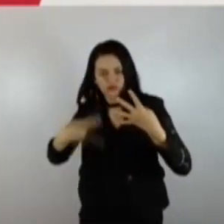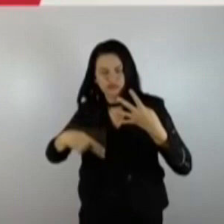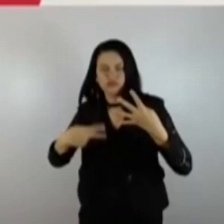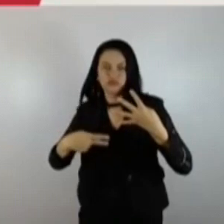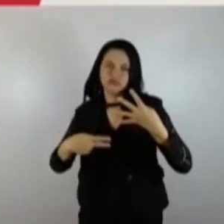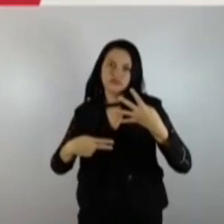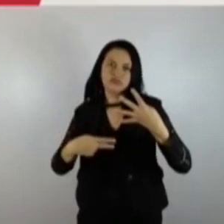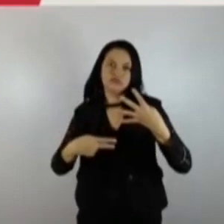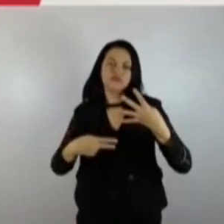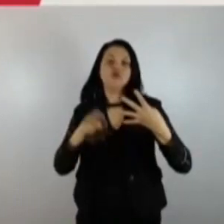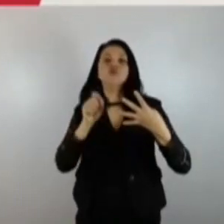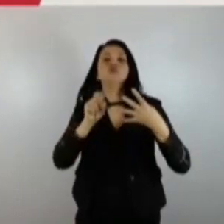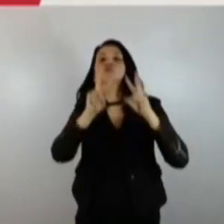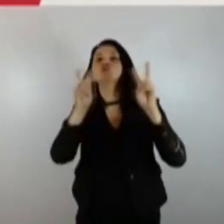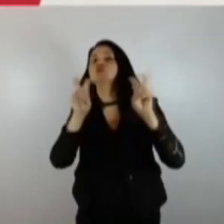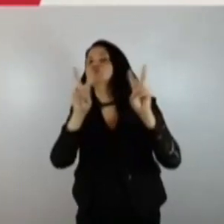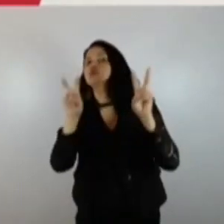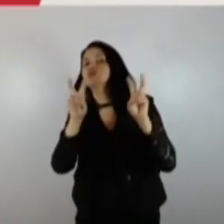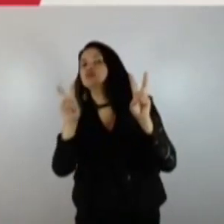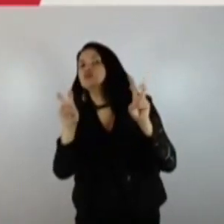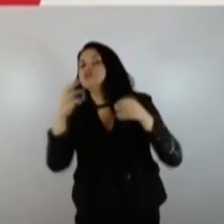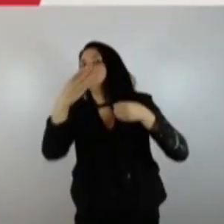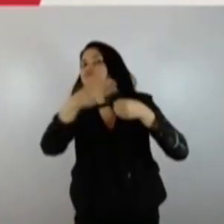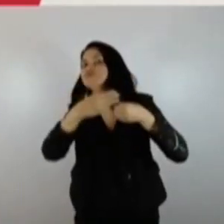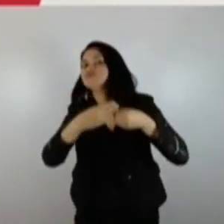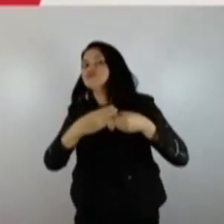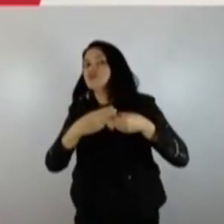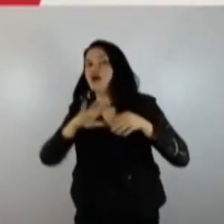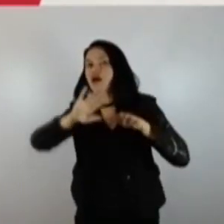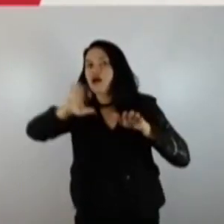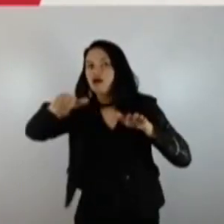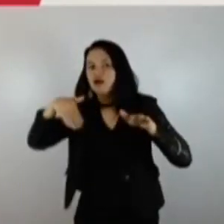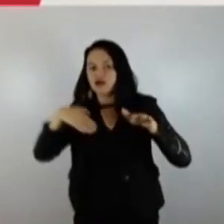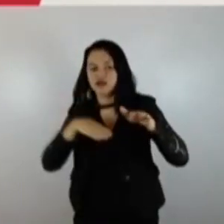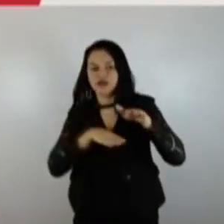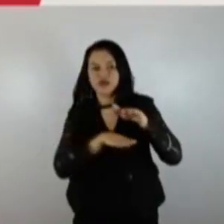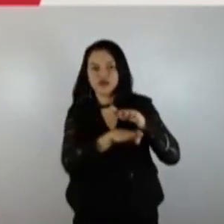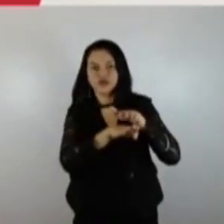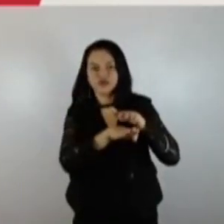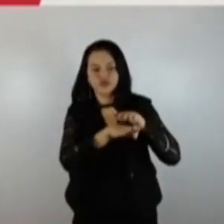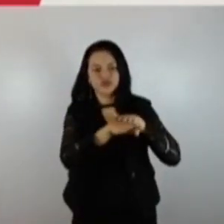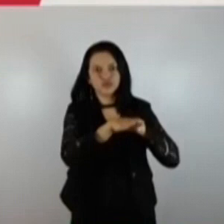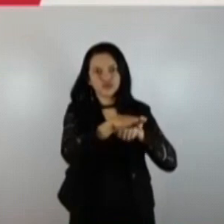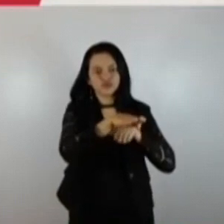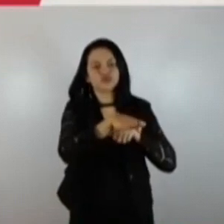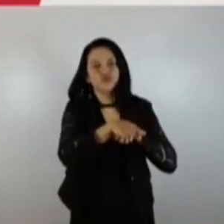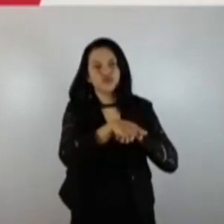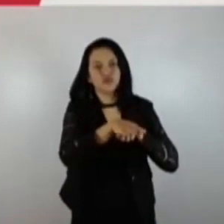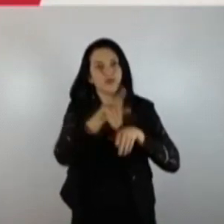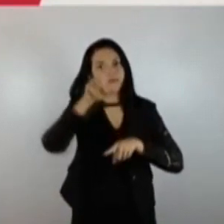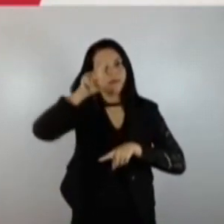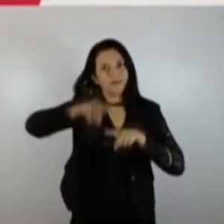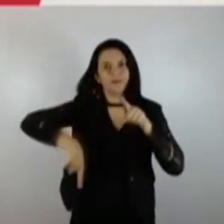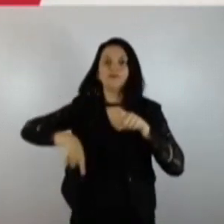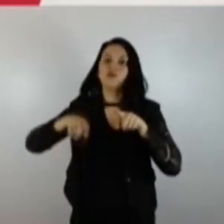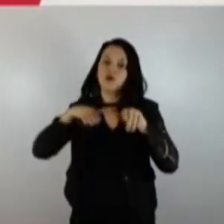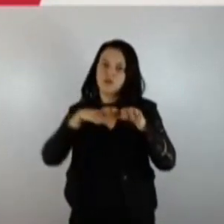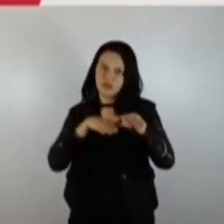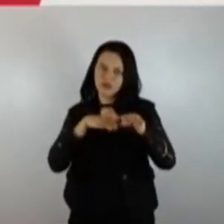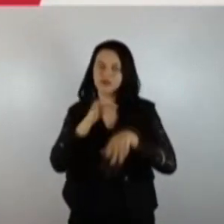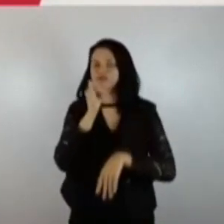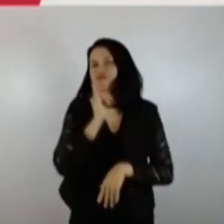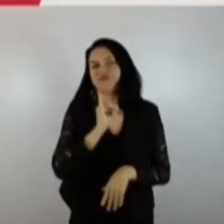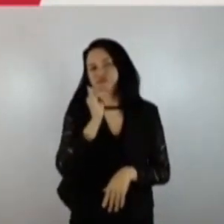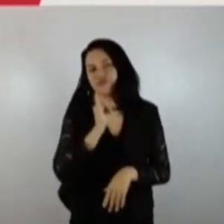ilha, no que se refere a estacionamentos. proibir estacionamentos.